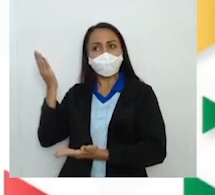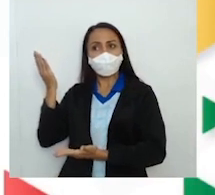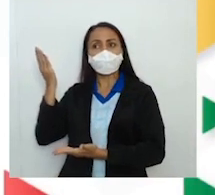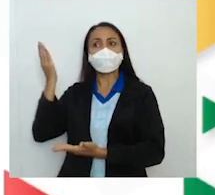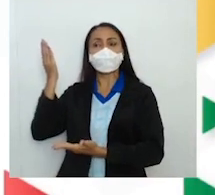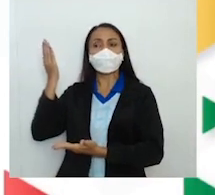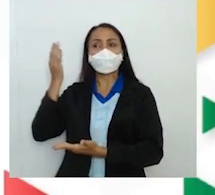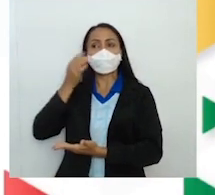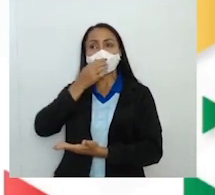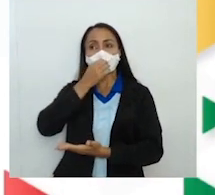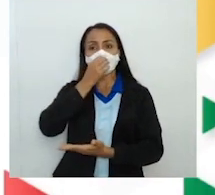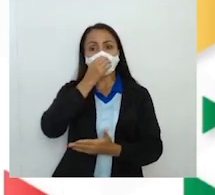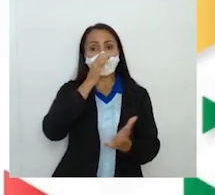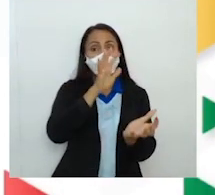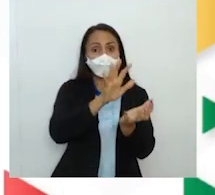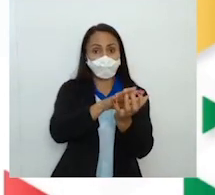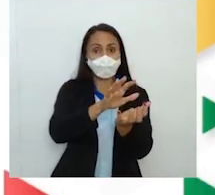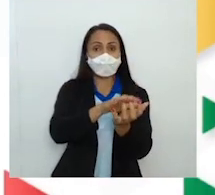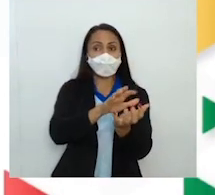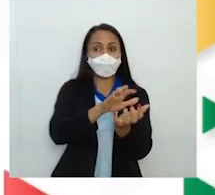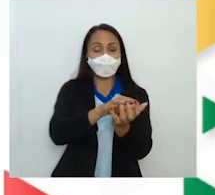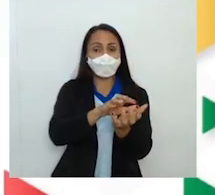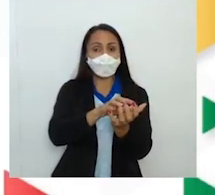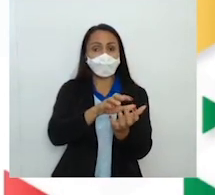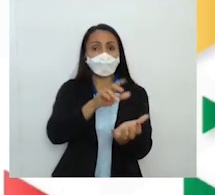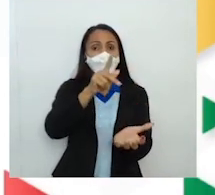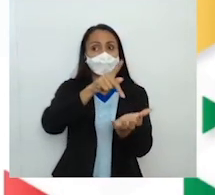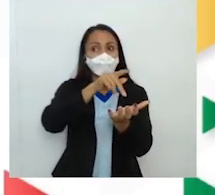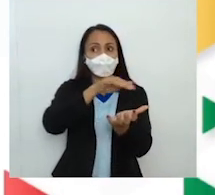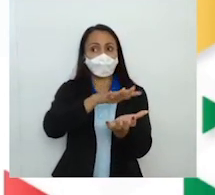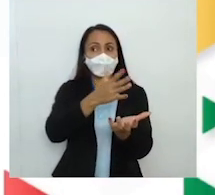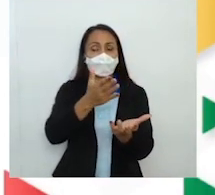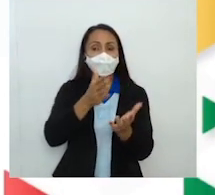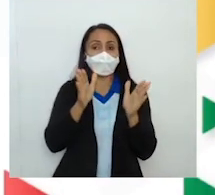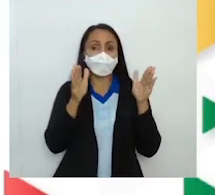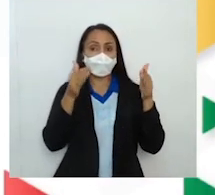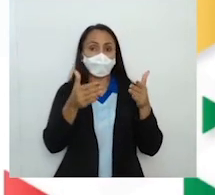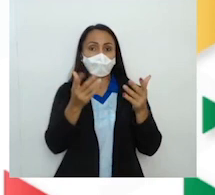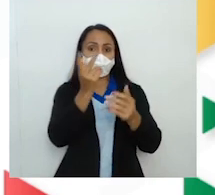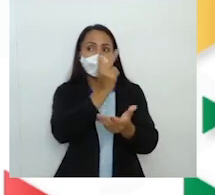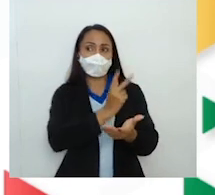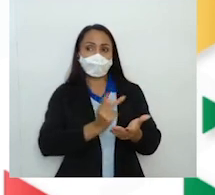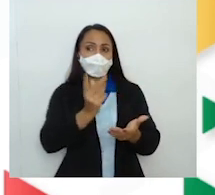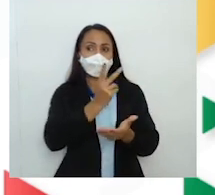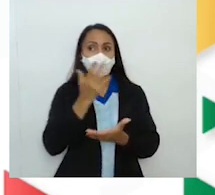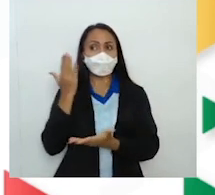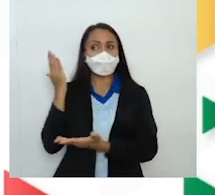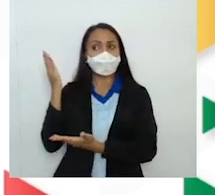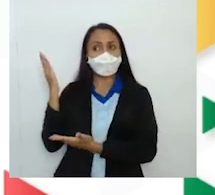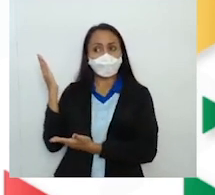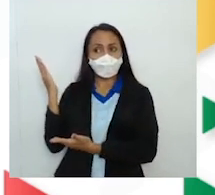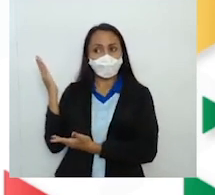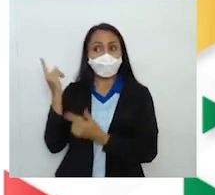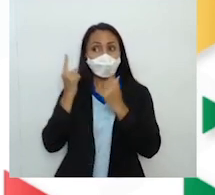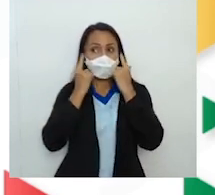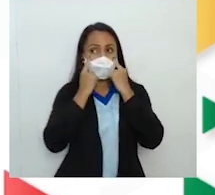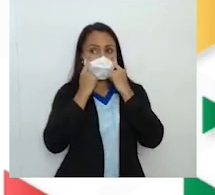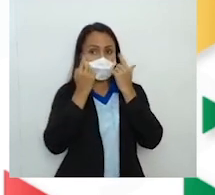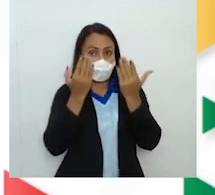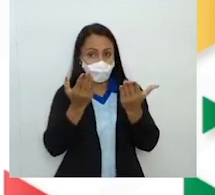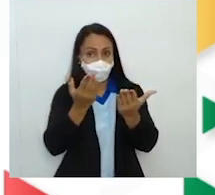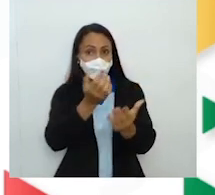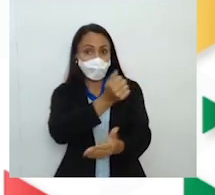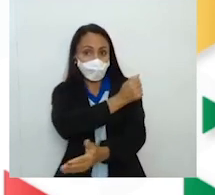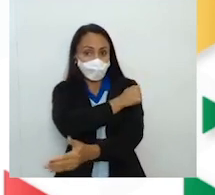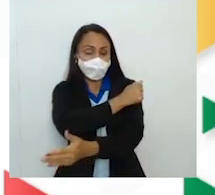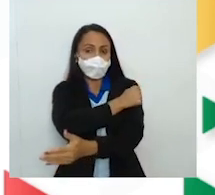imagem aí é do Recife Antigo, né? Isso. Podemos focar na imagem para o estudante prestar atenção, né?